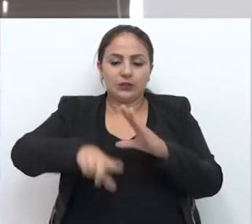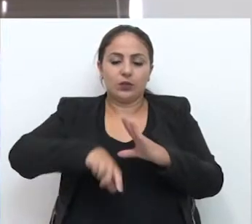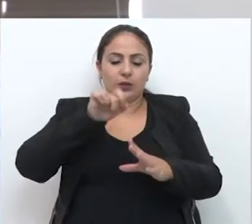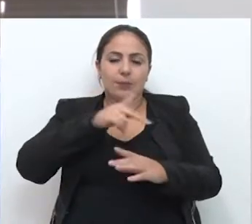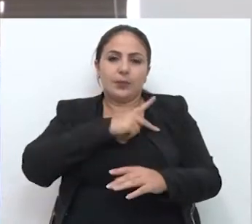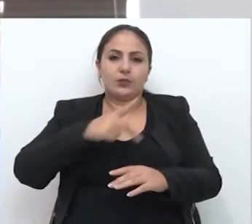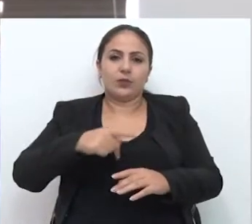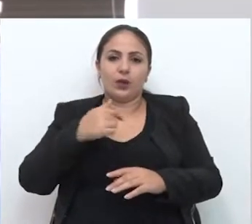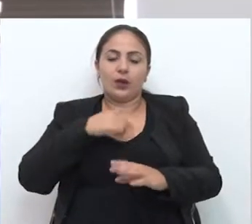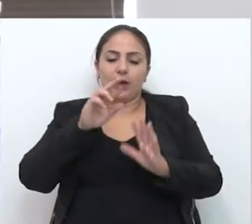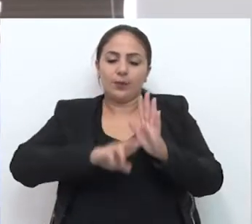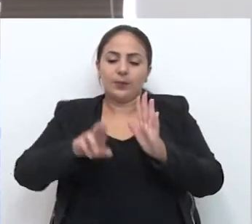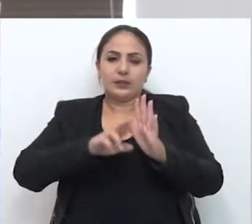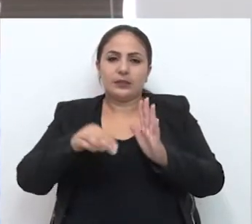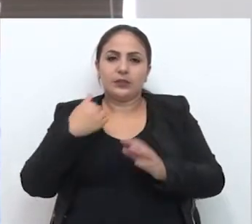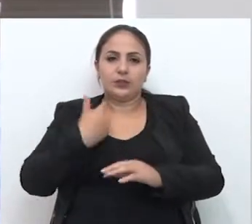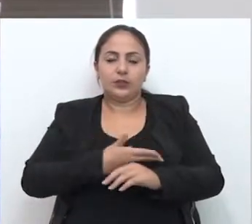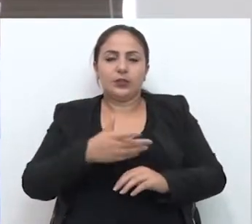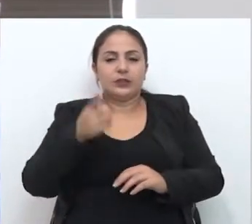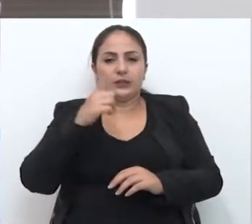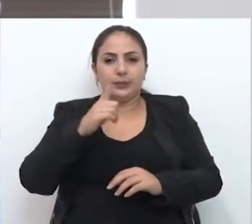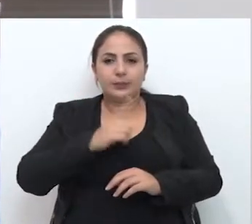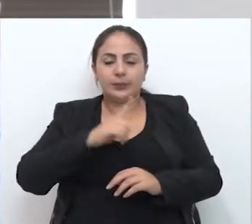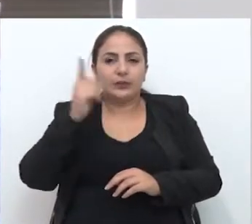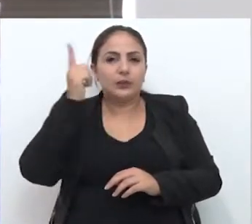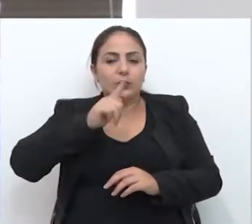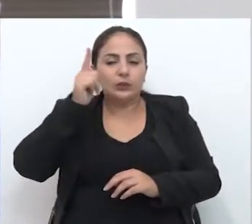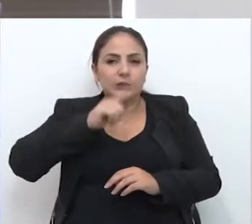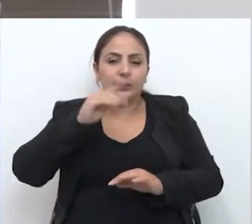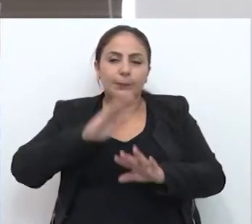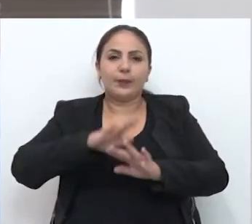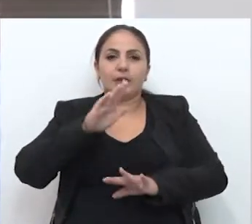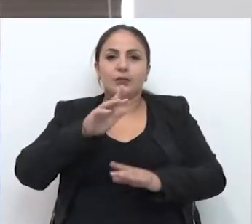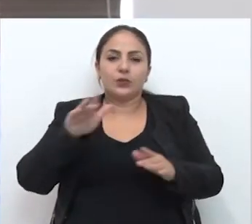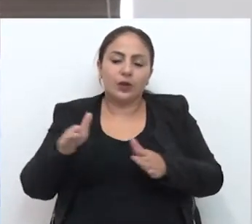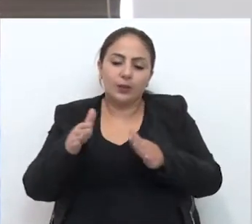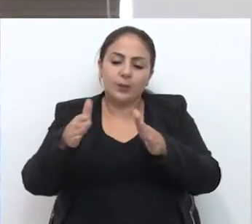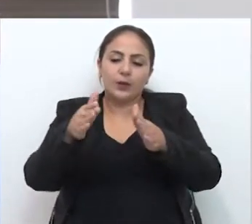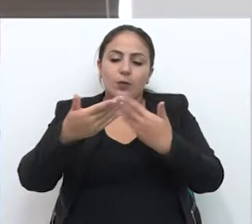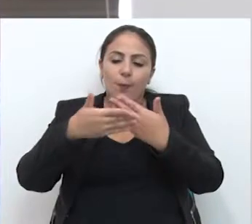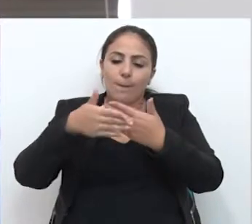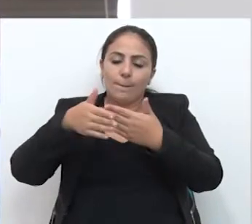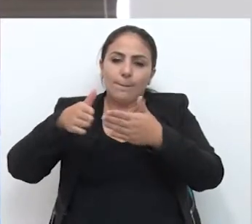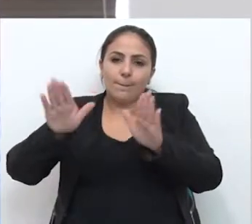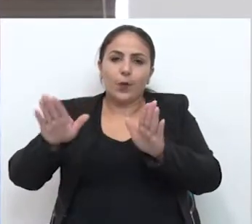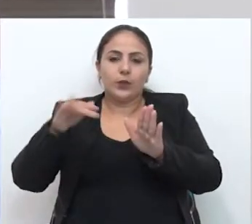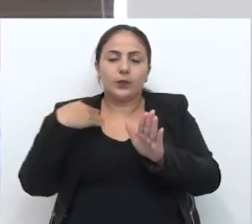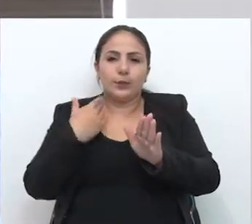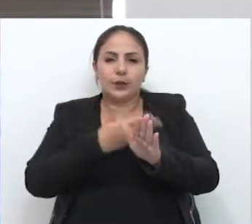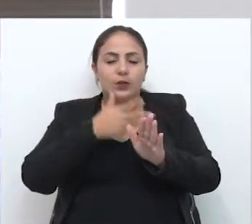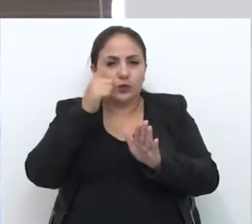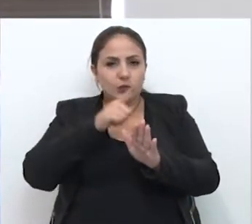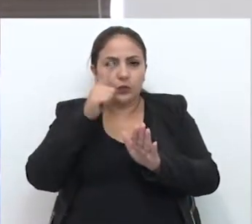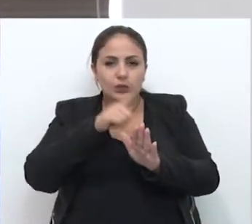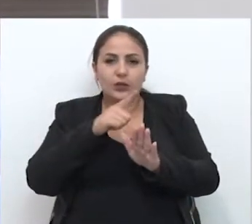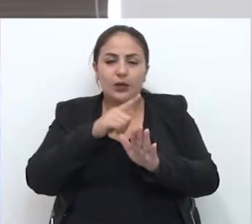escolher essa pessoa aqui para ser nosso representante. Aí nós vamos ter mais um caminho, uma porta, por exemplo assim, para